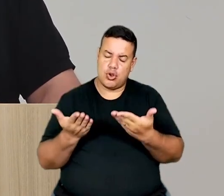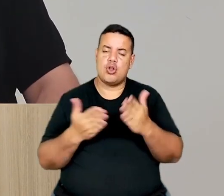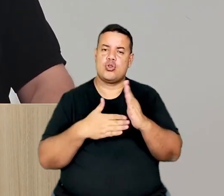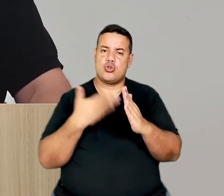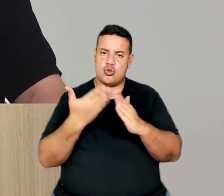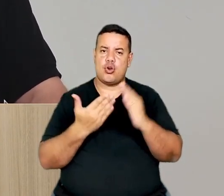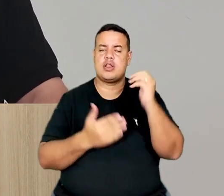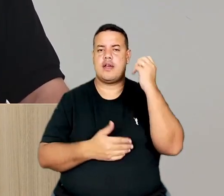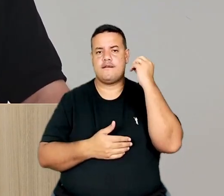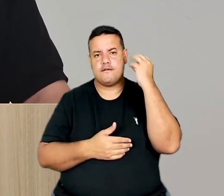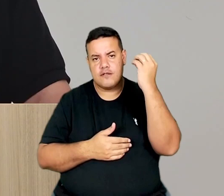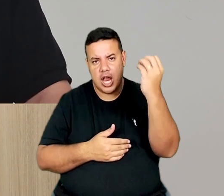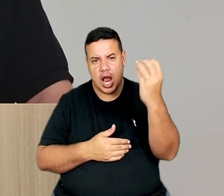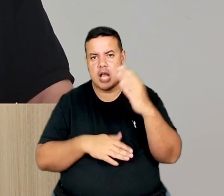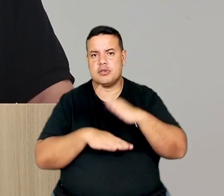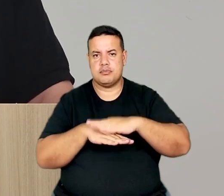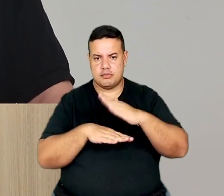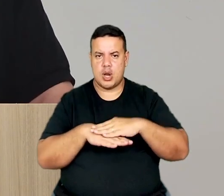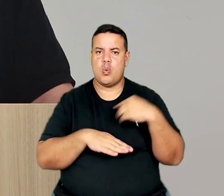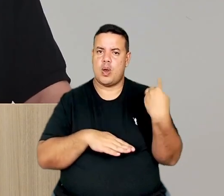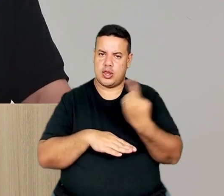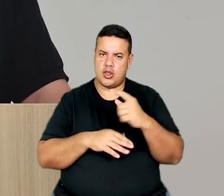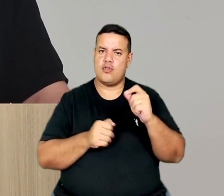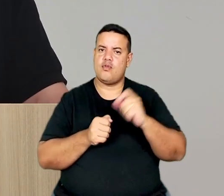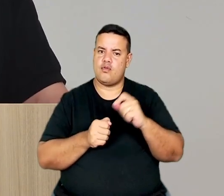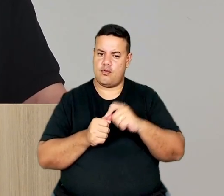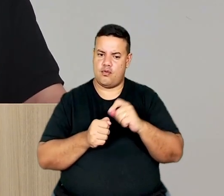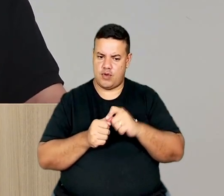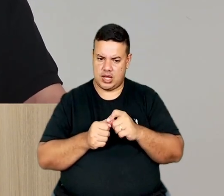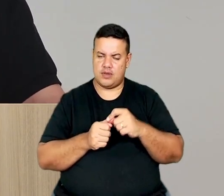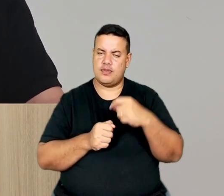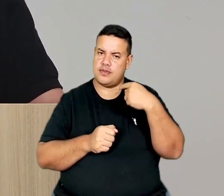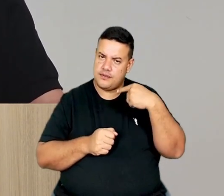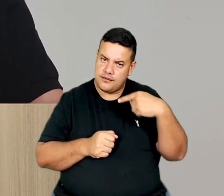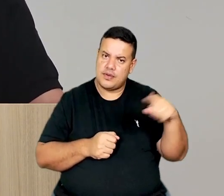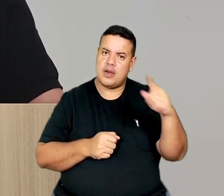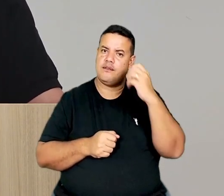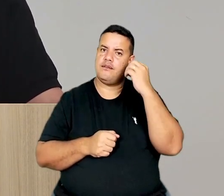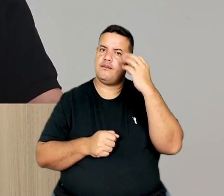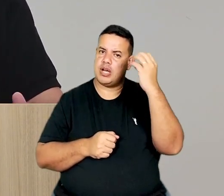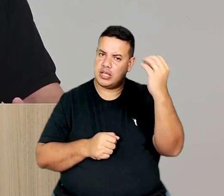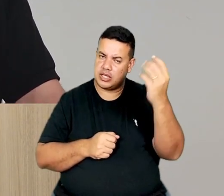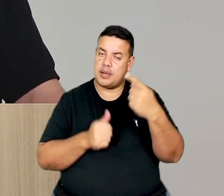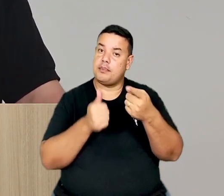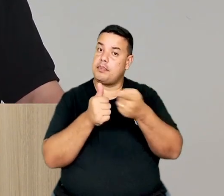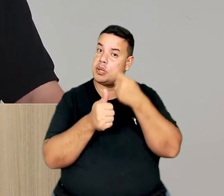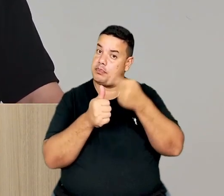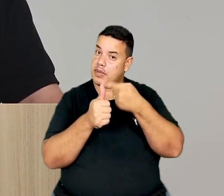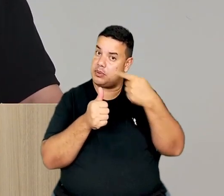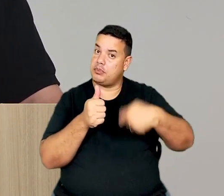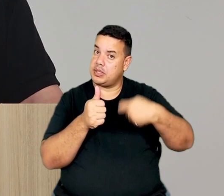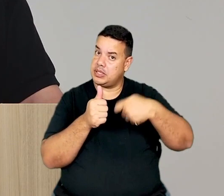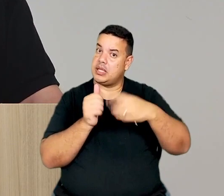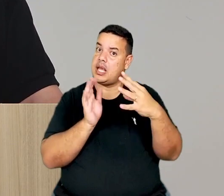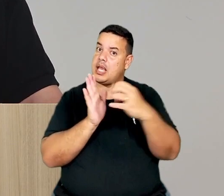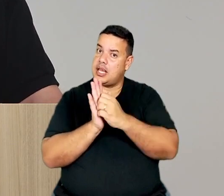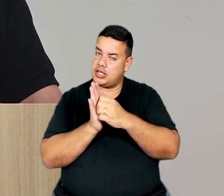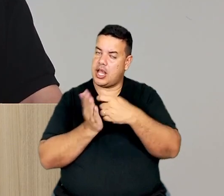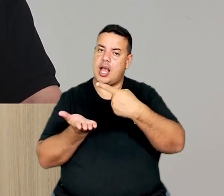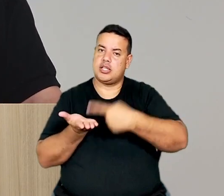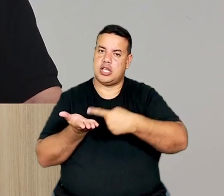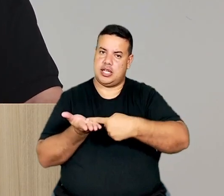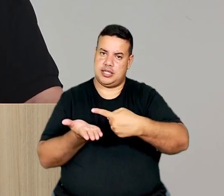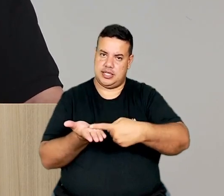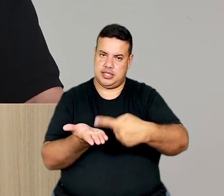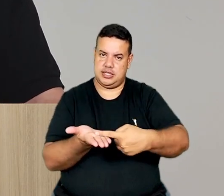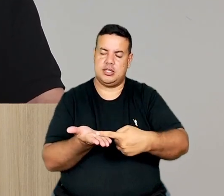que a gente faz, quando você vai viajar, você precisa registrar sua agenda, o que é que